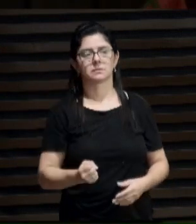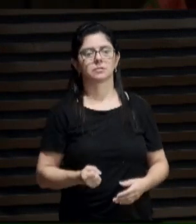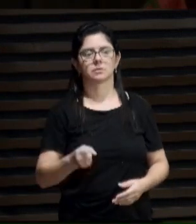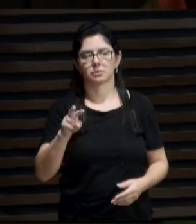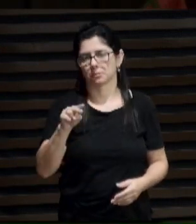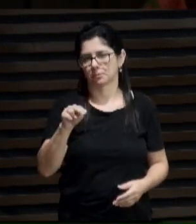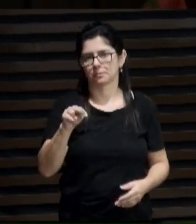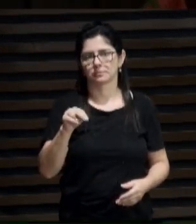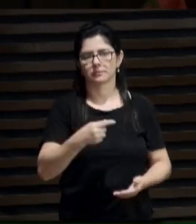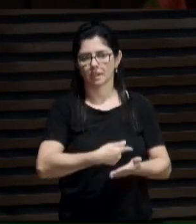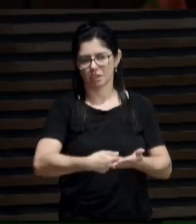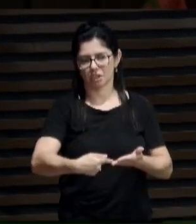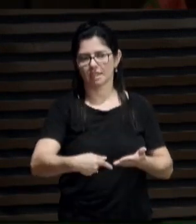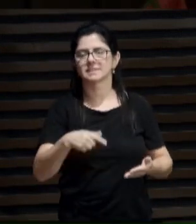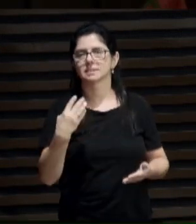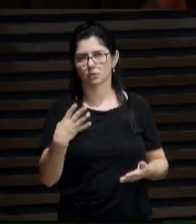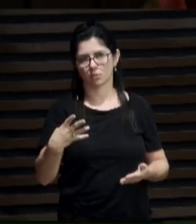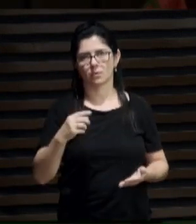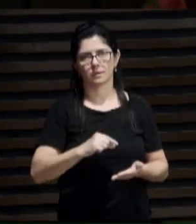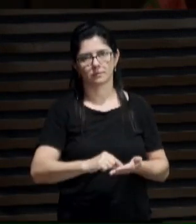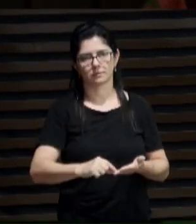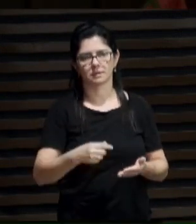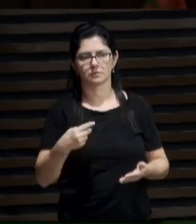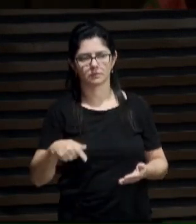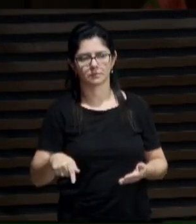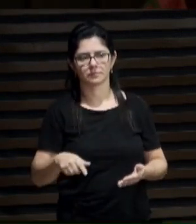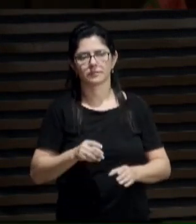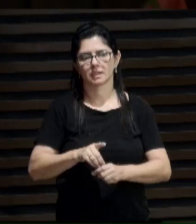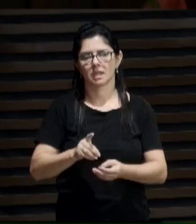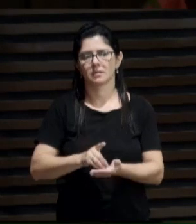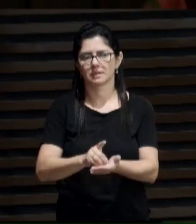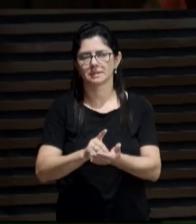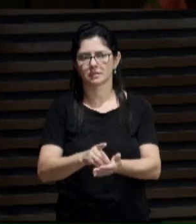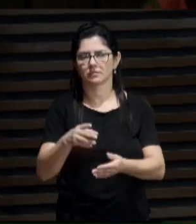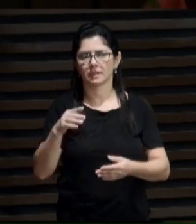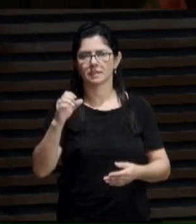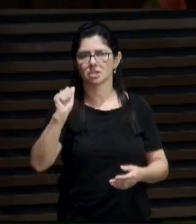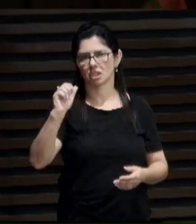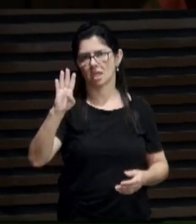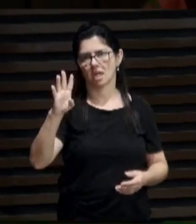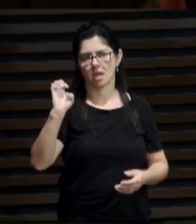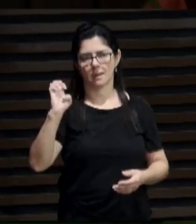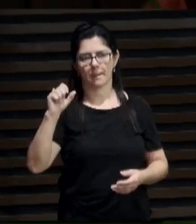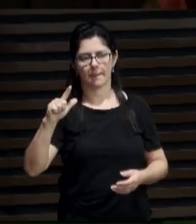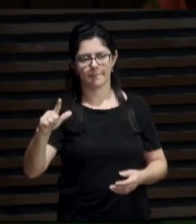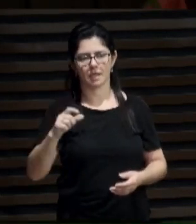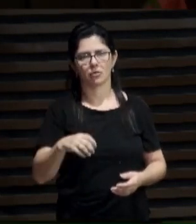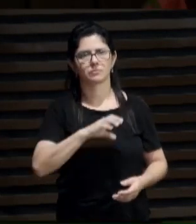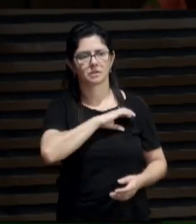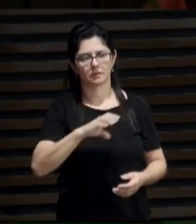4:7. A oferta de Abel aponta para Cristo e sua graça. A oferta de